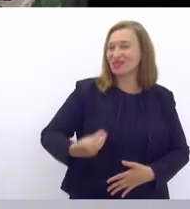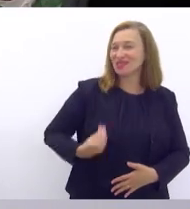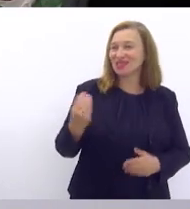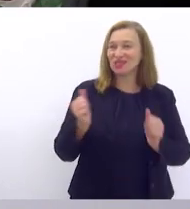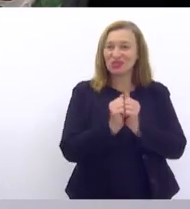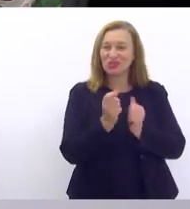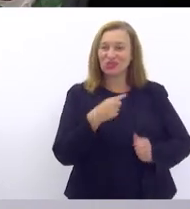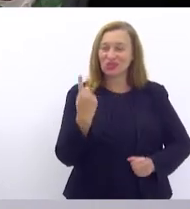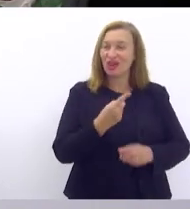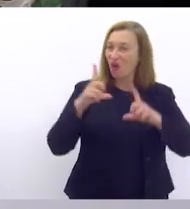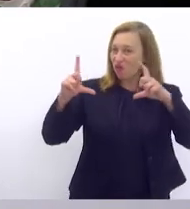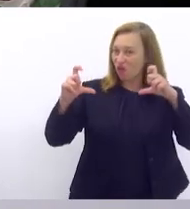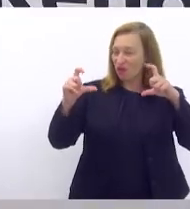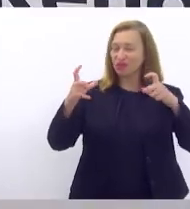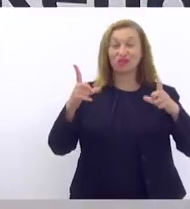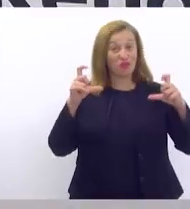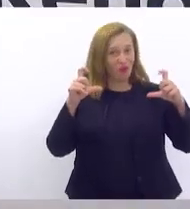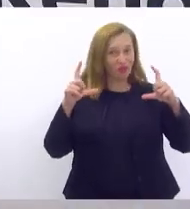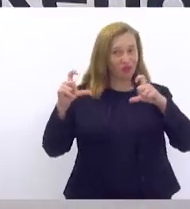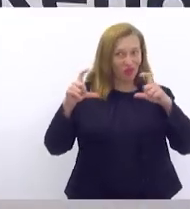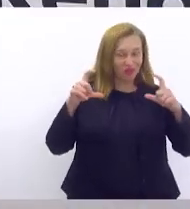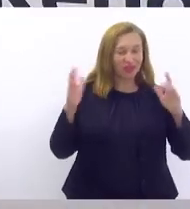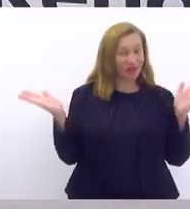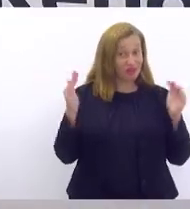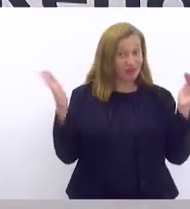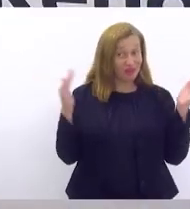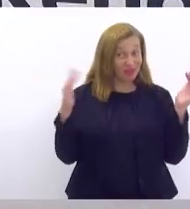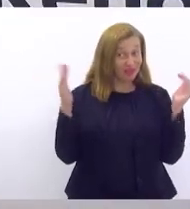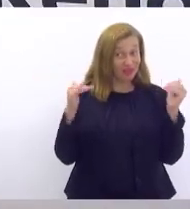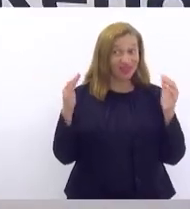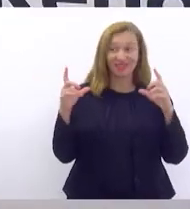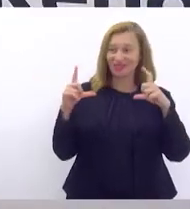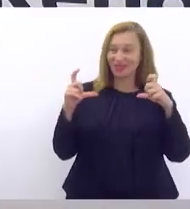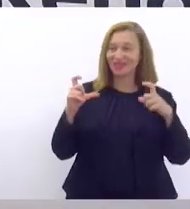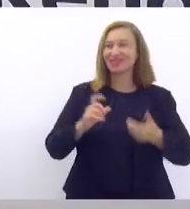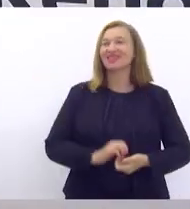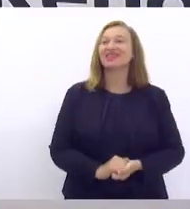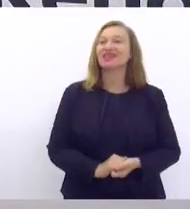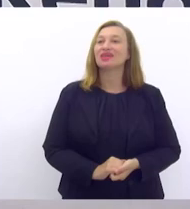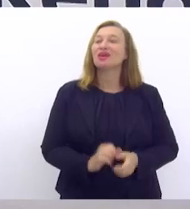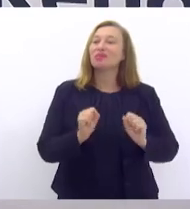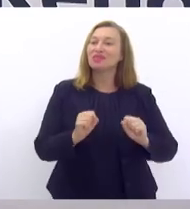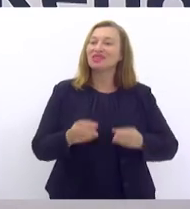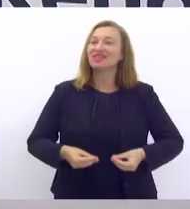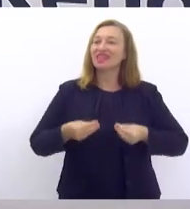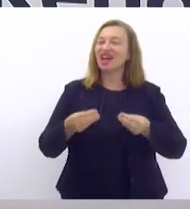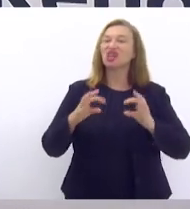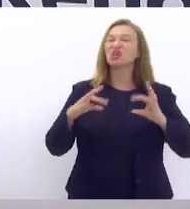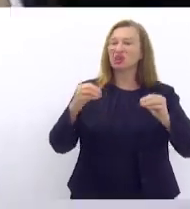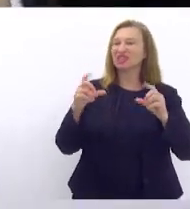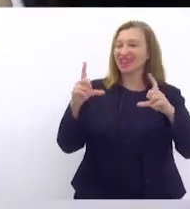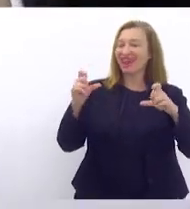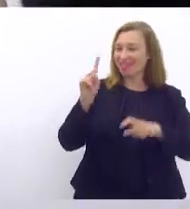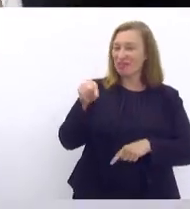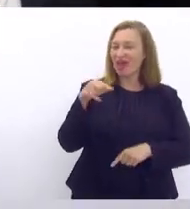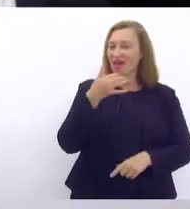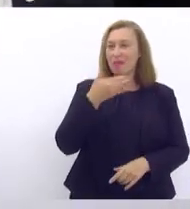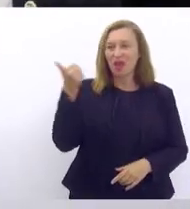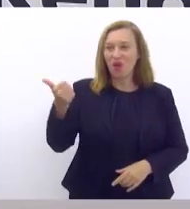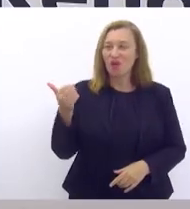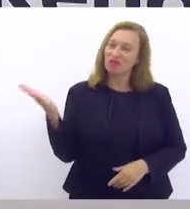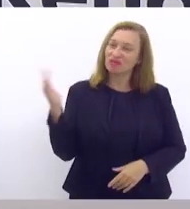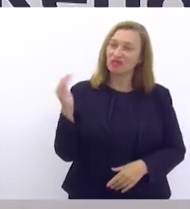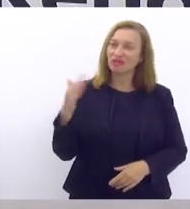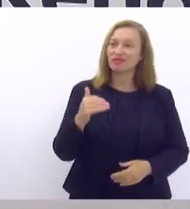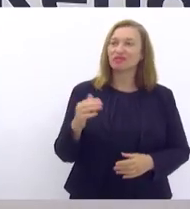conosco aqui. Vamos tirar foto. Tem que tirar foto, gente. Vamos tirar foto. Ou então a gente podia entregar e todo mundo tirar, né? Melhor? Não é melhor? Porque daí todo mundo tira